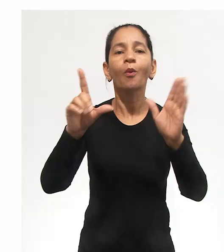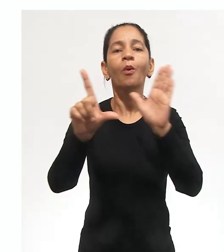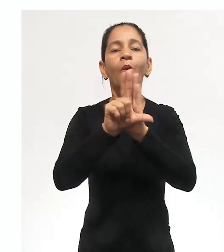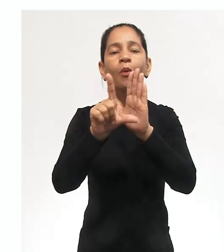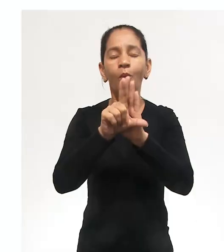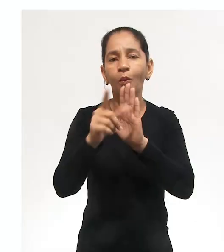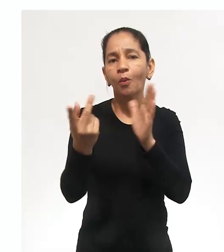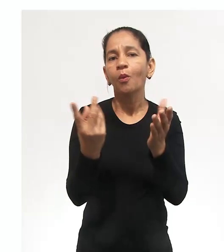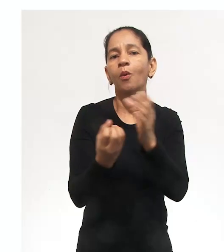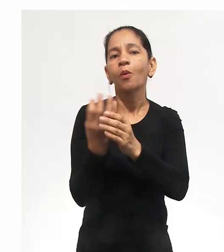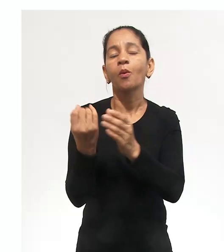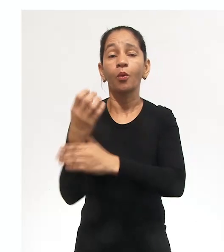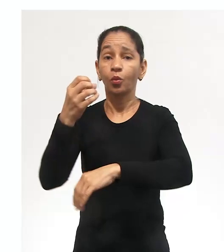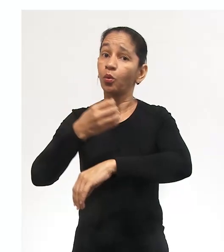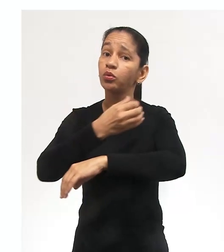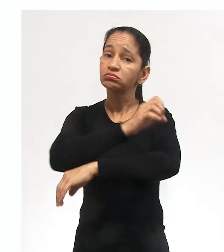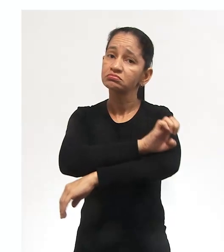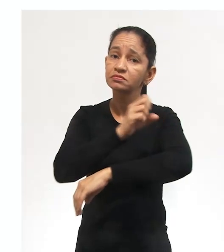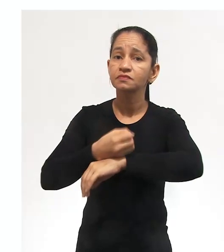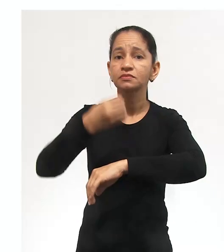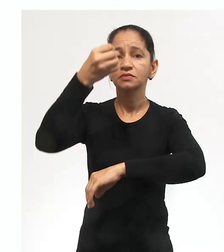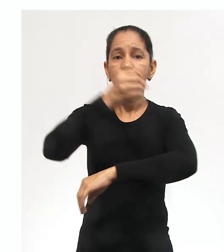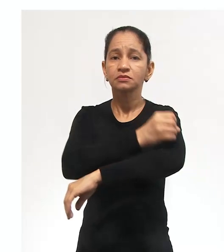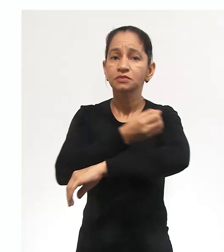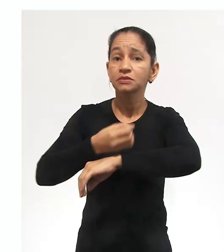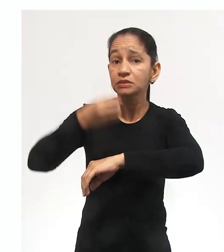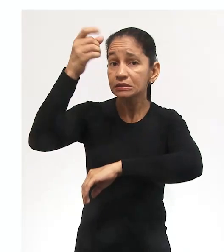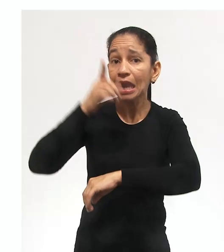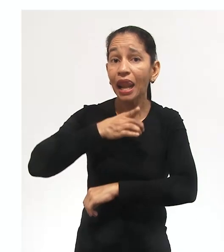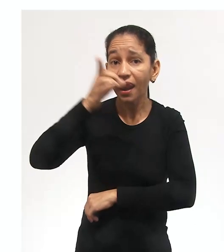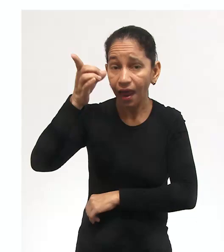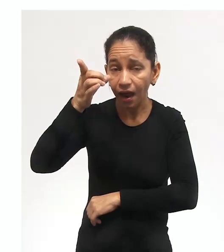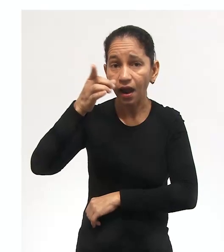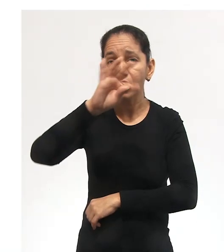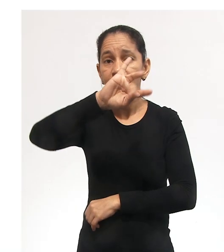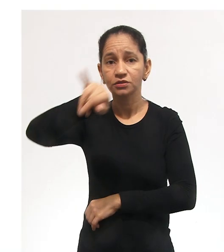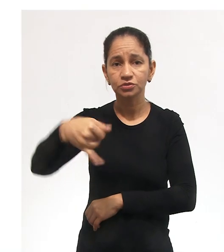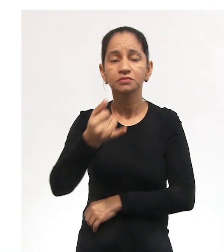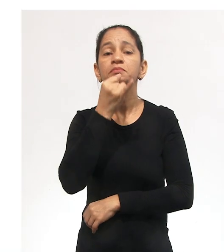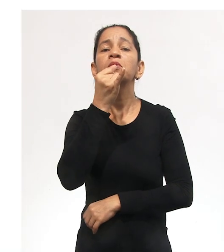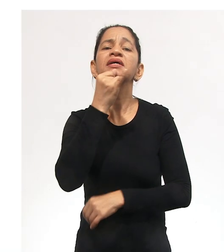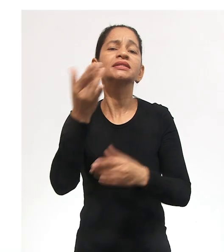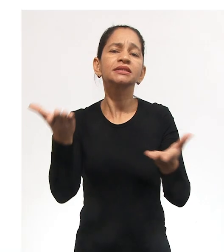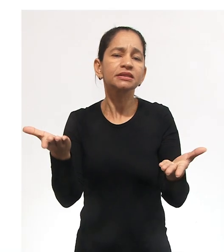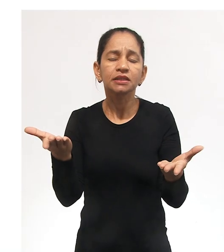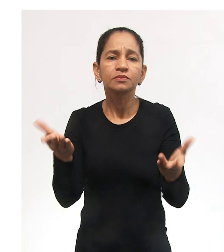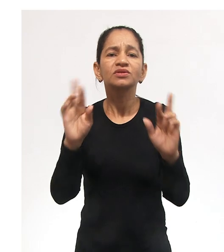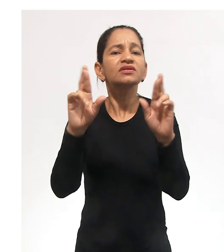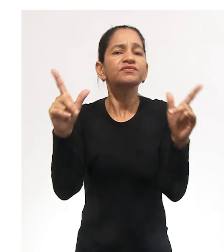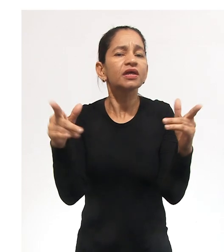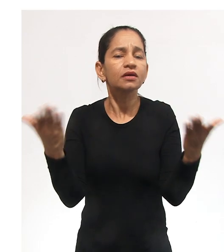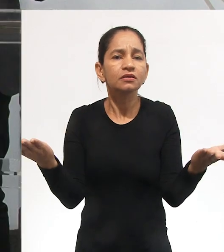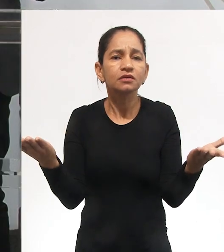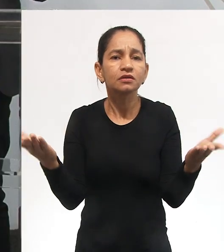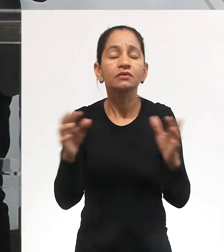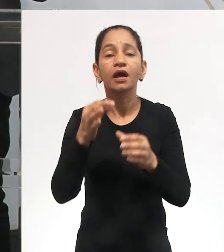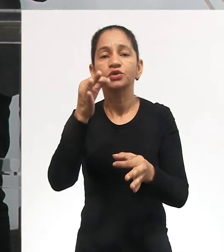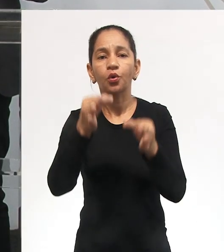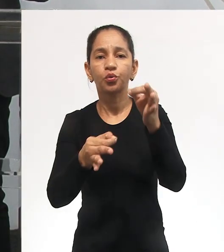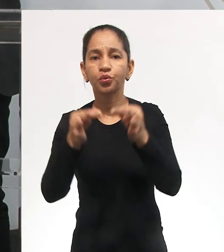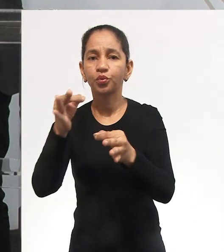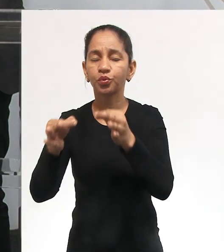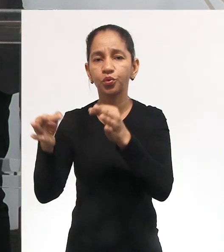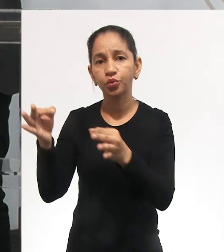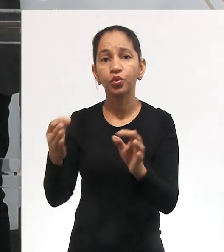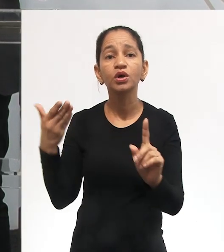por exemplo, ou do Estado, eles integram, né, o sistema de controle externo. Então, senhores, olha só que interessante, né? Diferença clássica aí, controle interno e